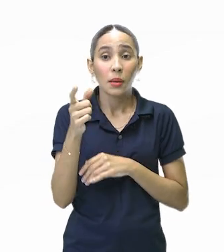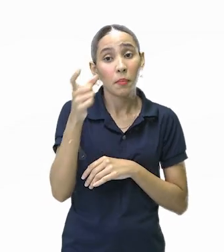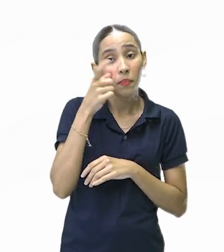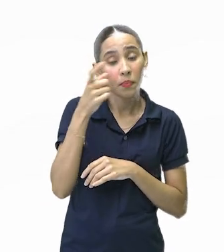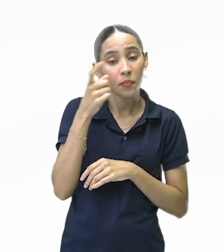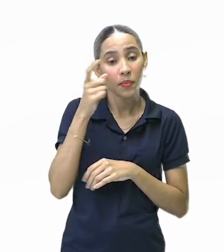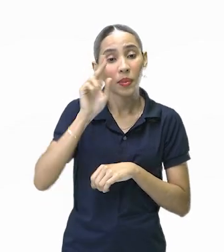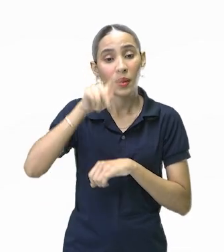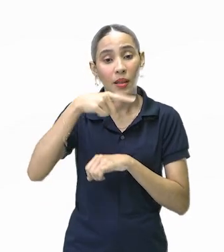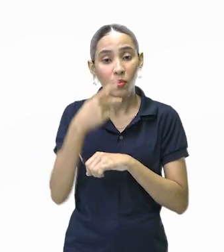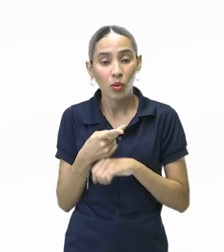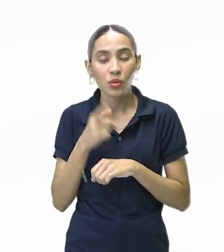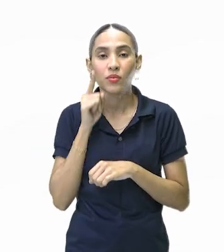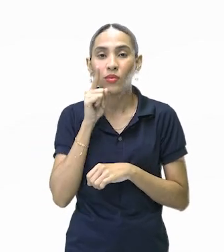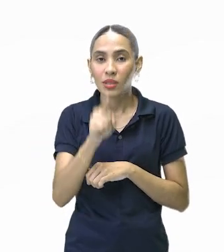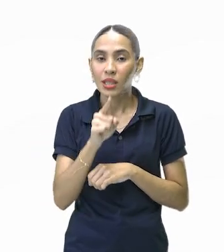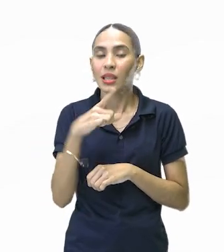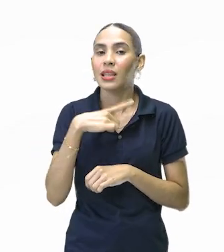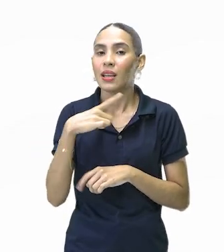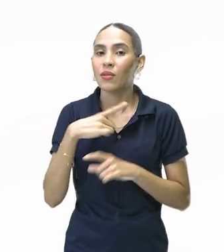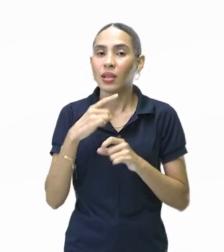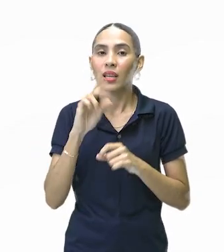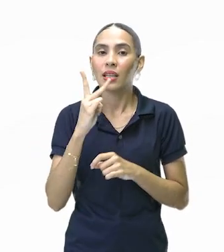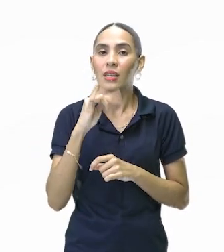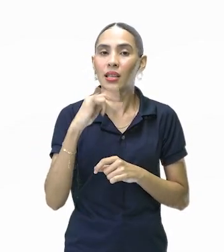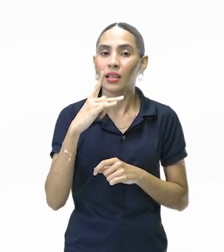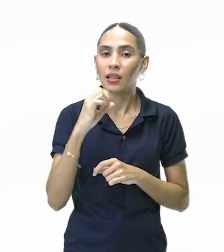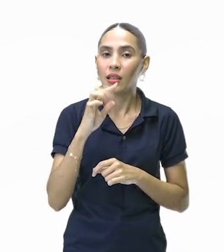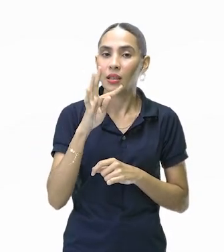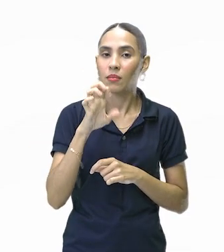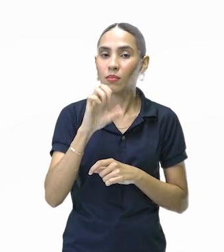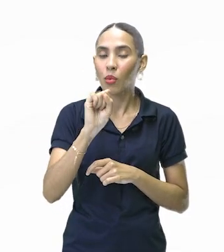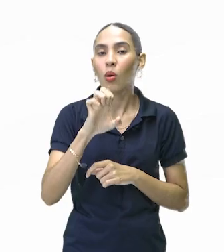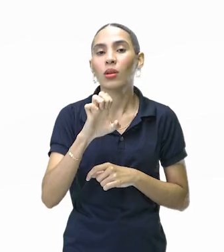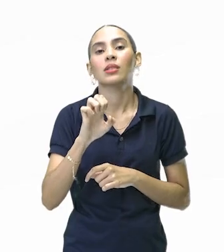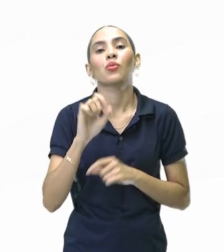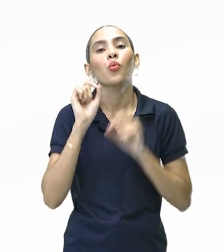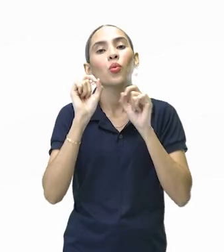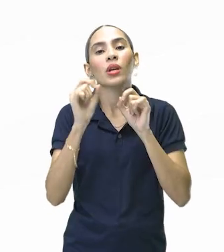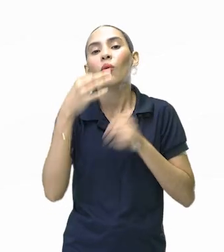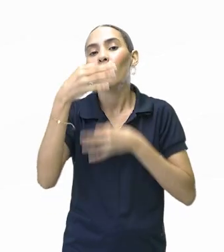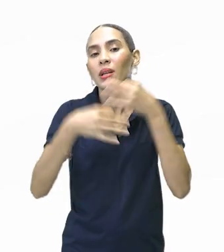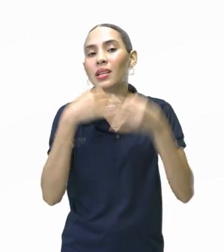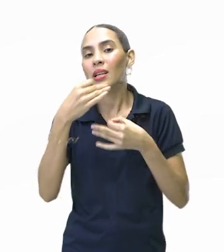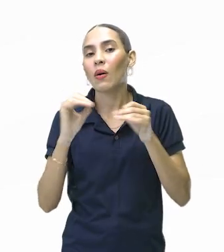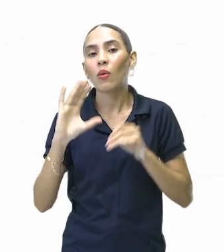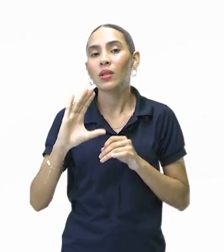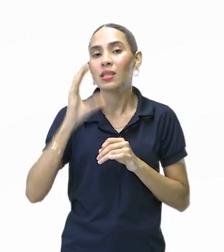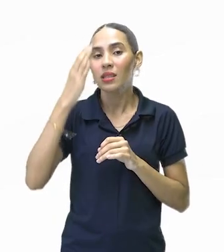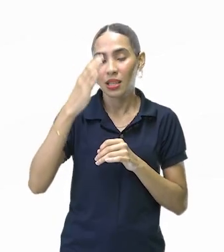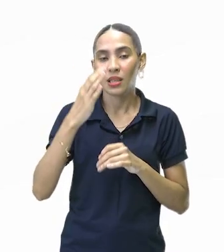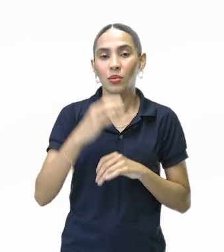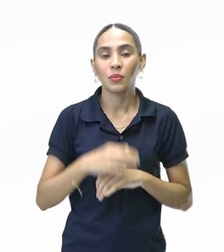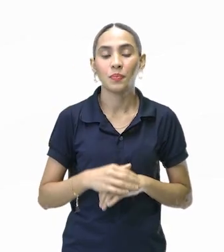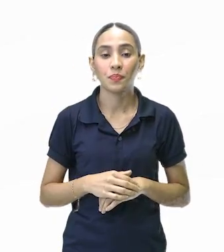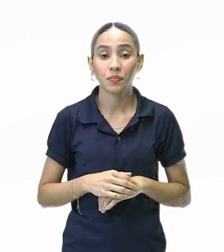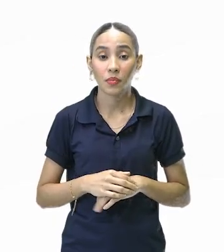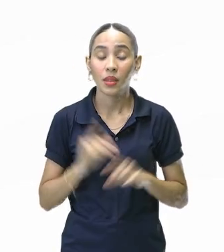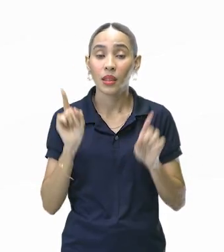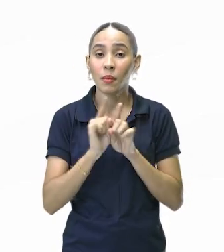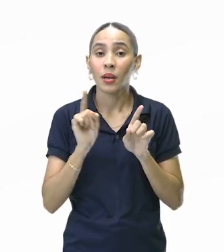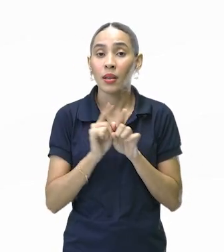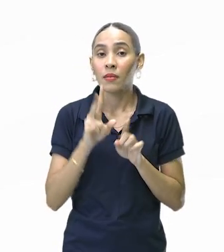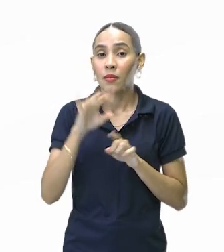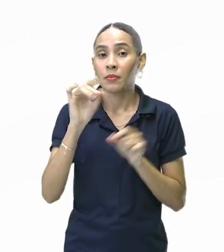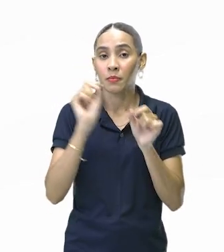fenômeno, depois você gerou ali a sua hipótese, o que você acha que está acontecendo, contribuindo para esse fenômeno. Você